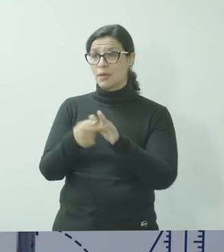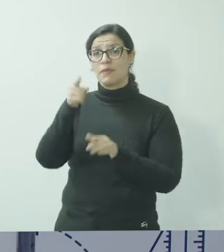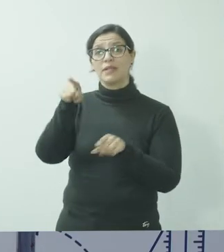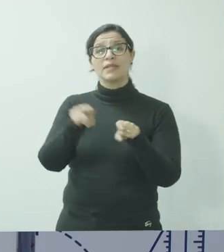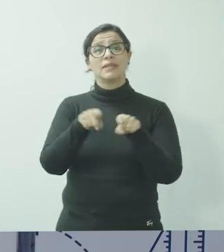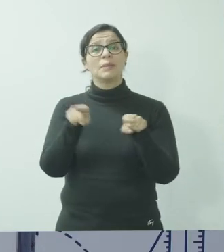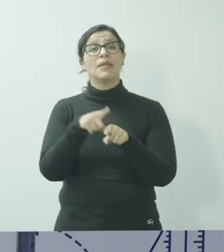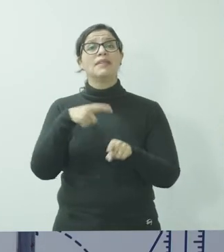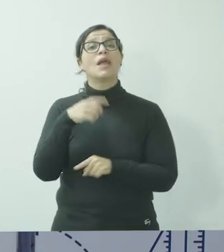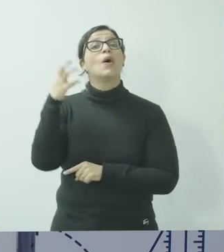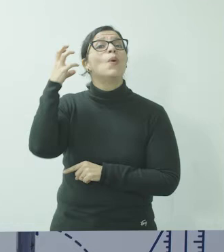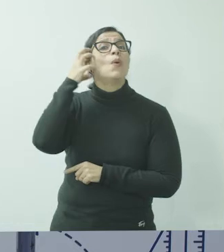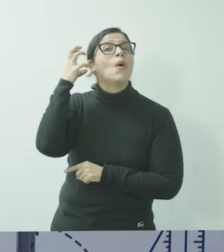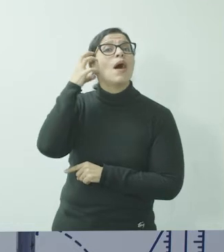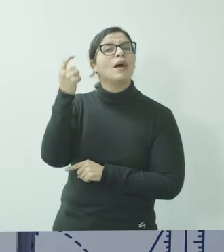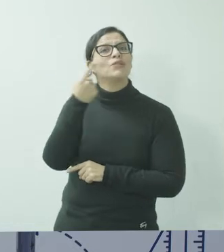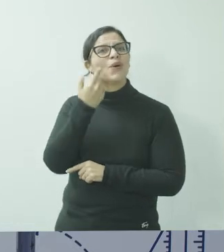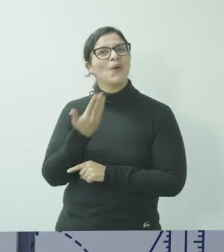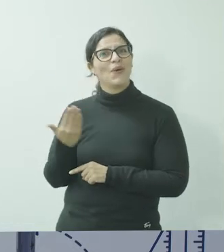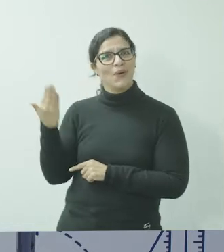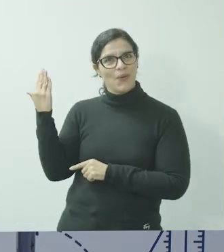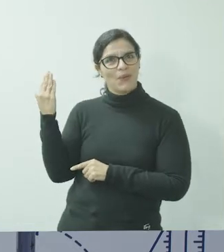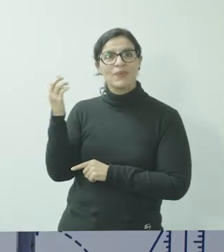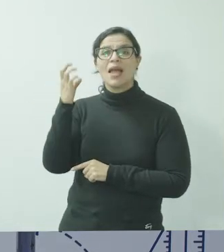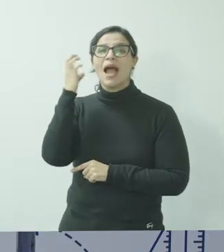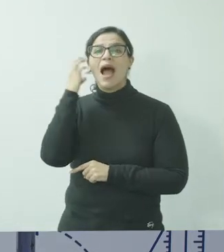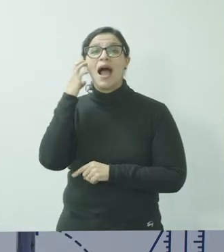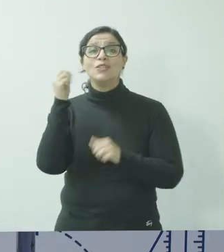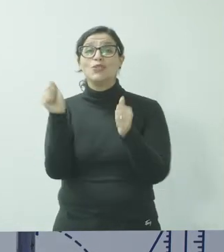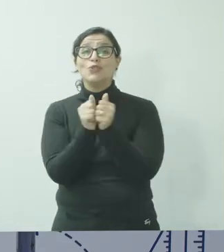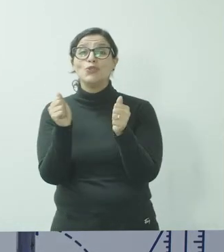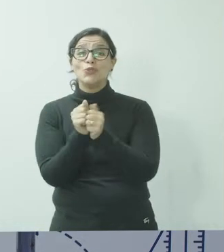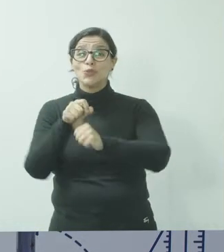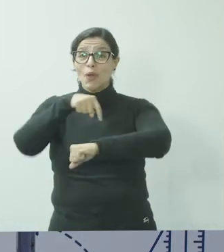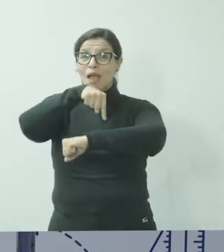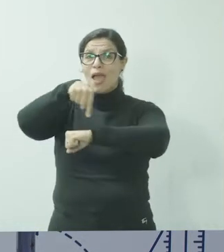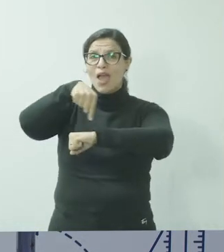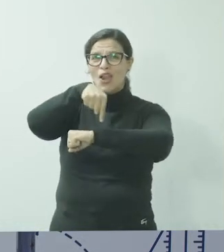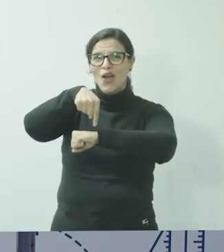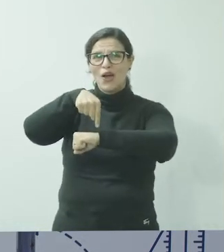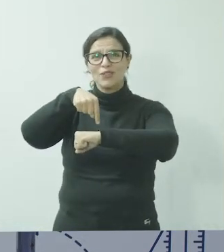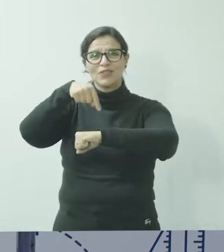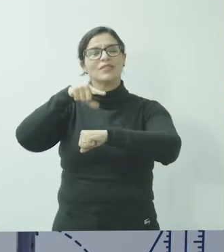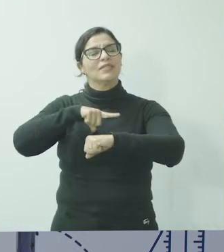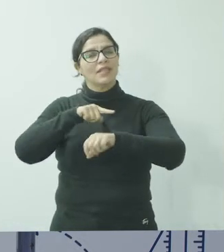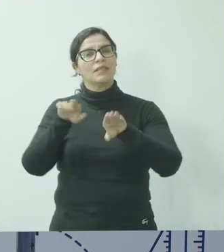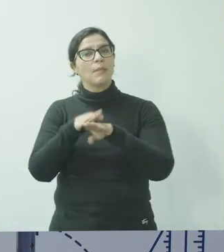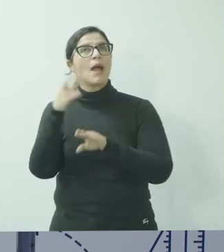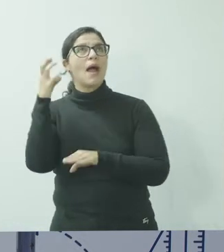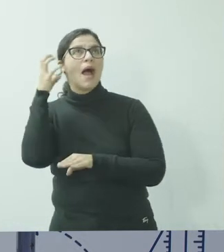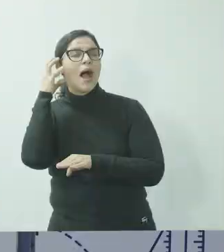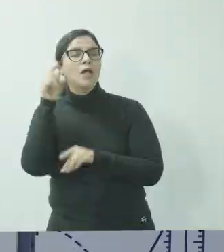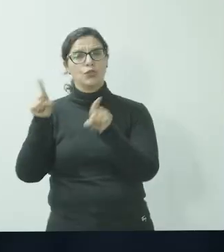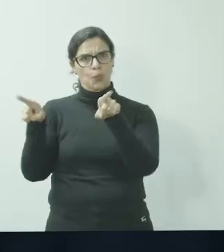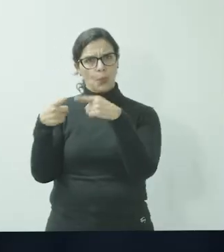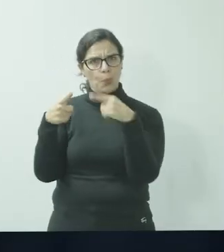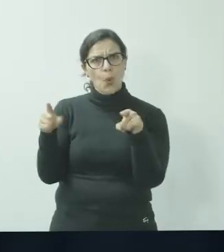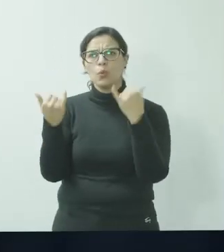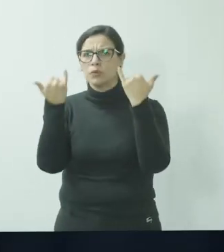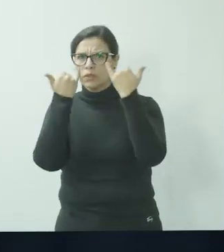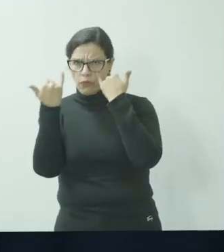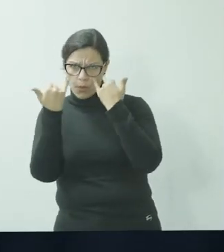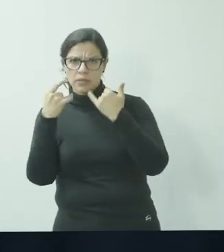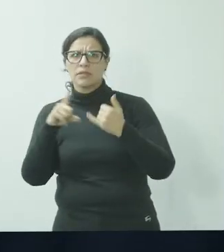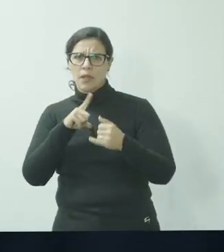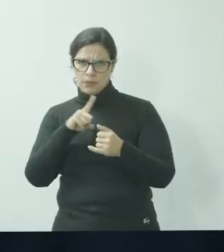um outro rádio esse aqui é o rádio relógio né então além dele ser um rádio que transmite ali as